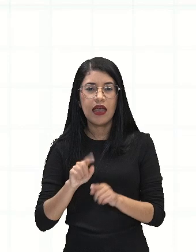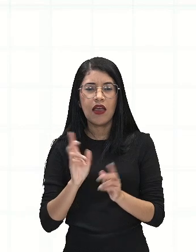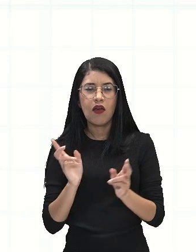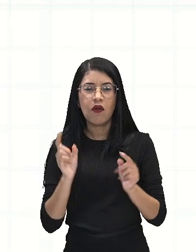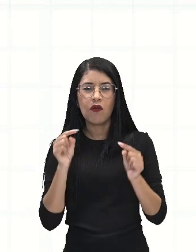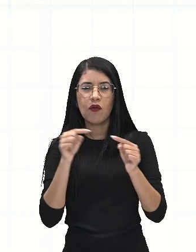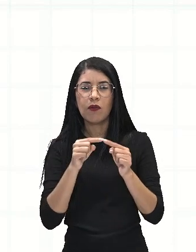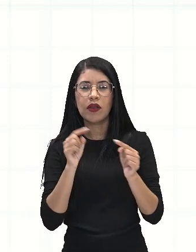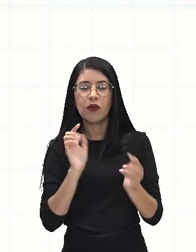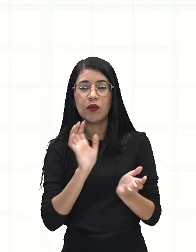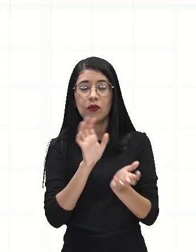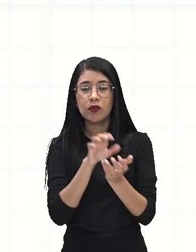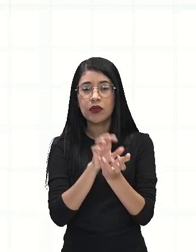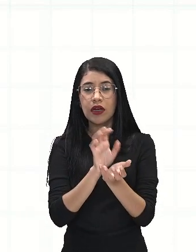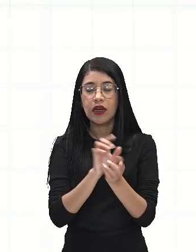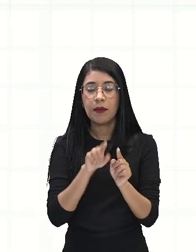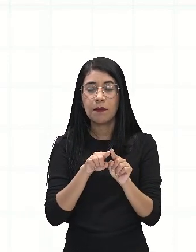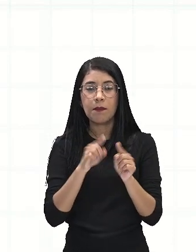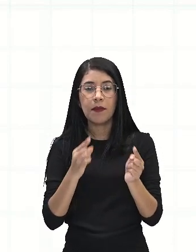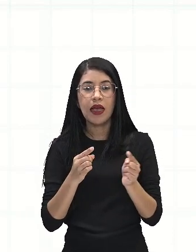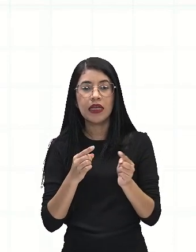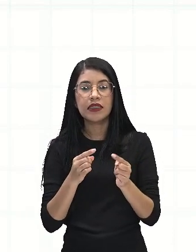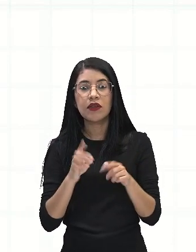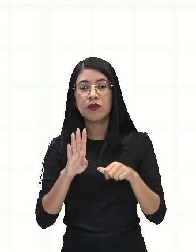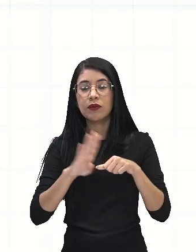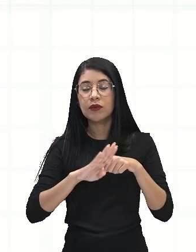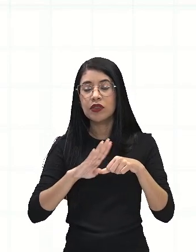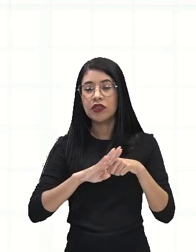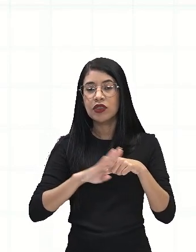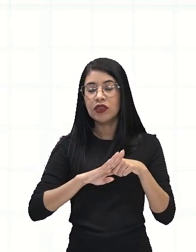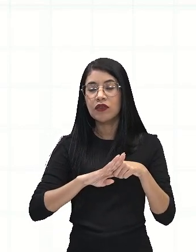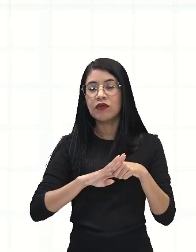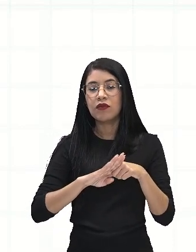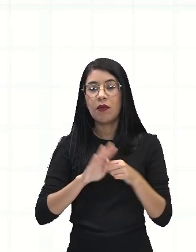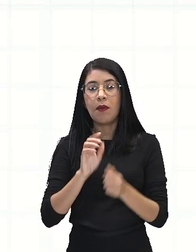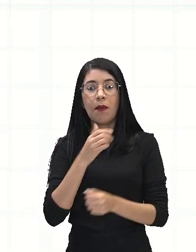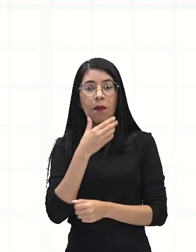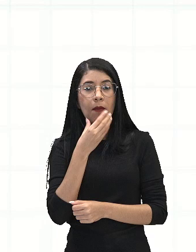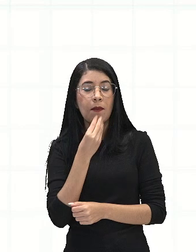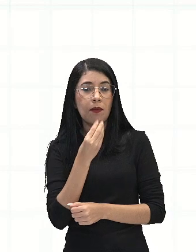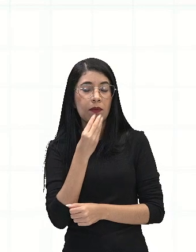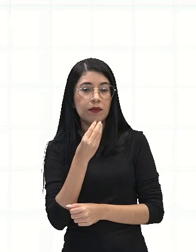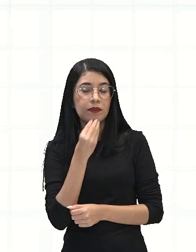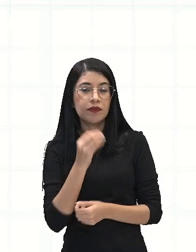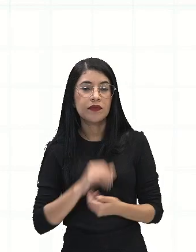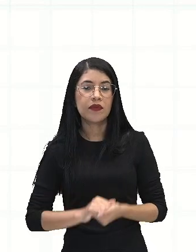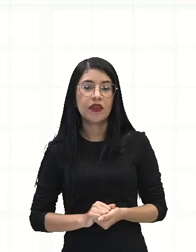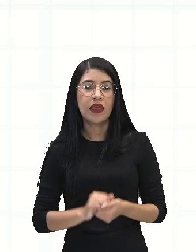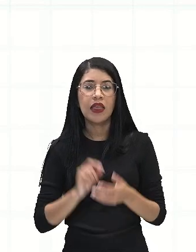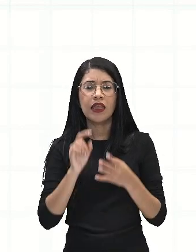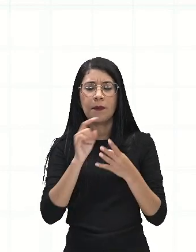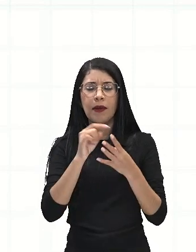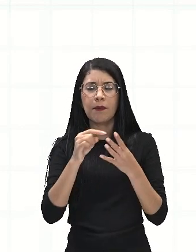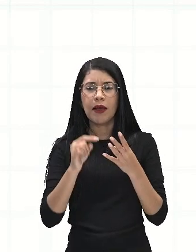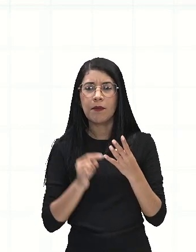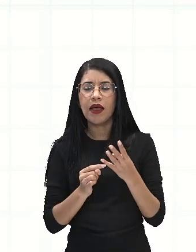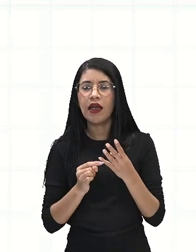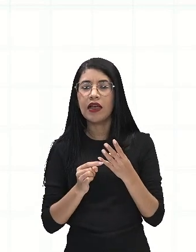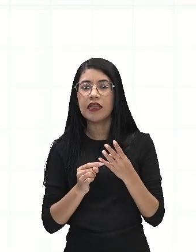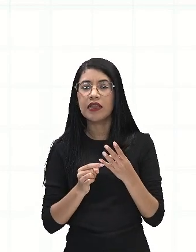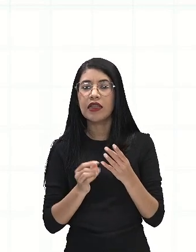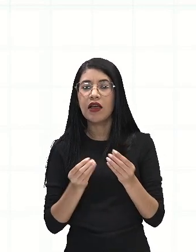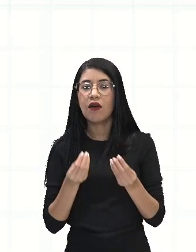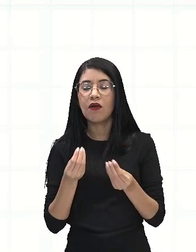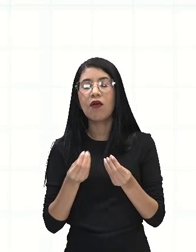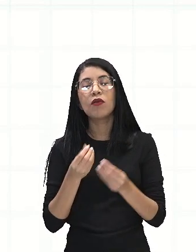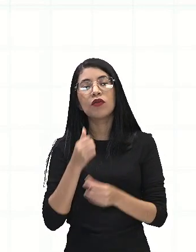é um substantivo masculino. E loira, vilanescas, divertidas, sinistras são palavras que estão no feminino.